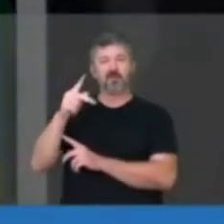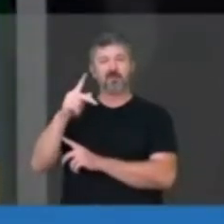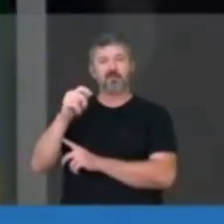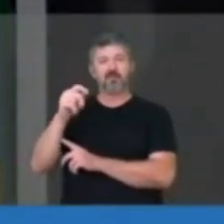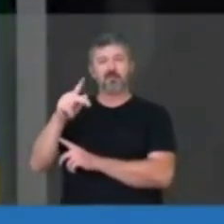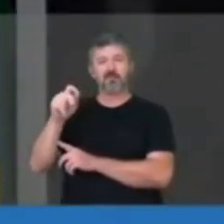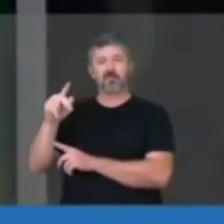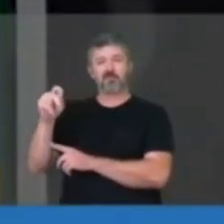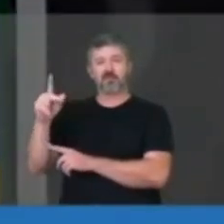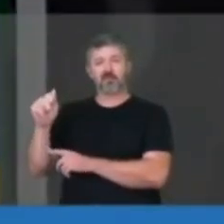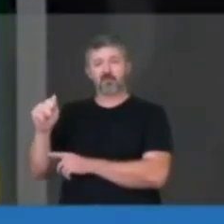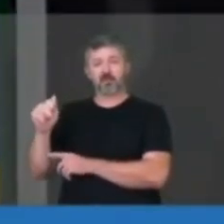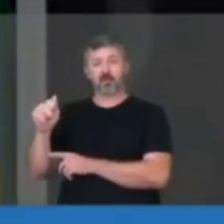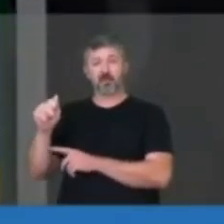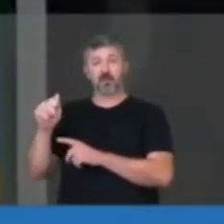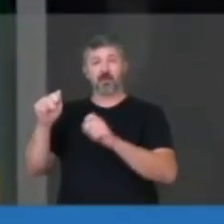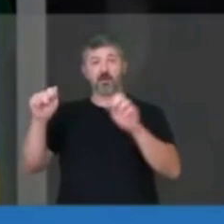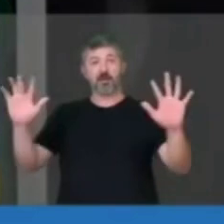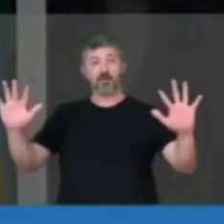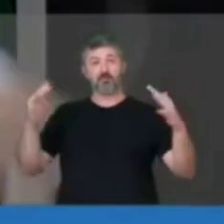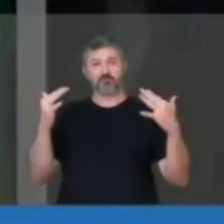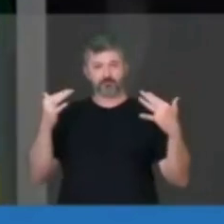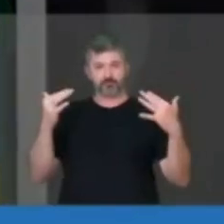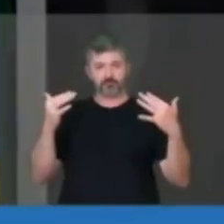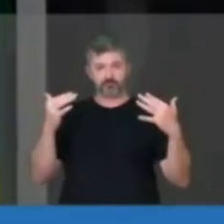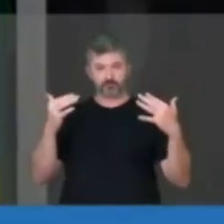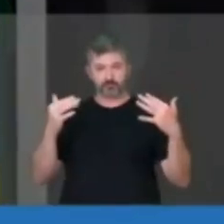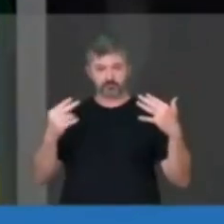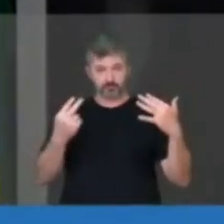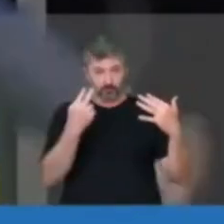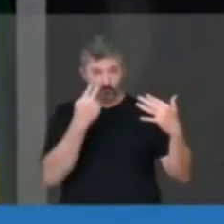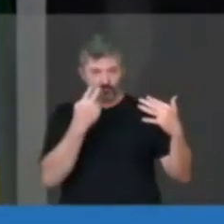É para chamar a atenção do Brasil. Todo mundo olhou. O que esse